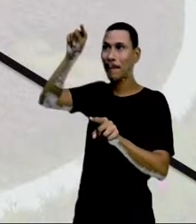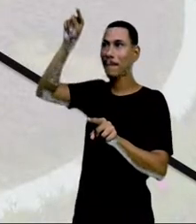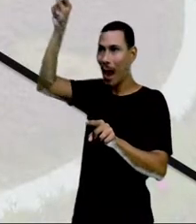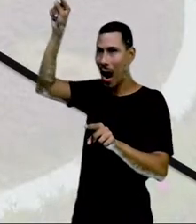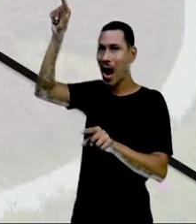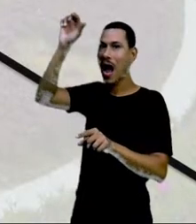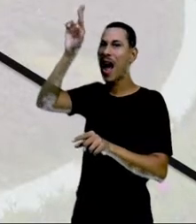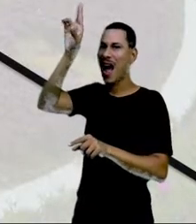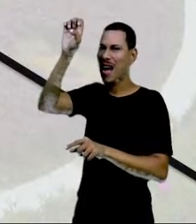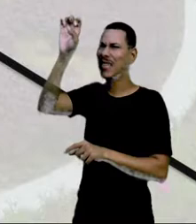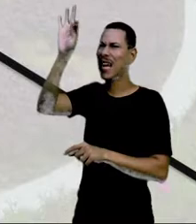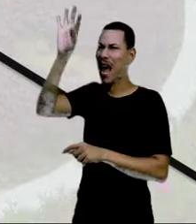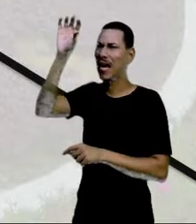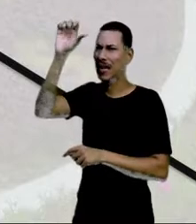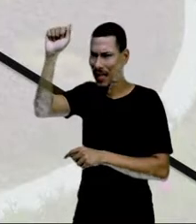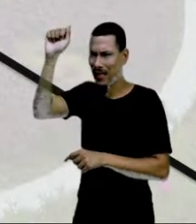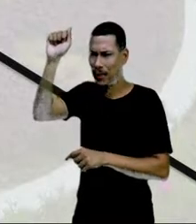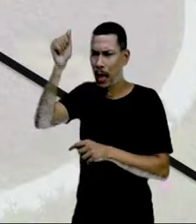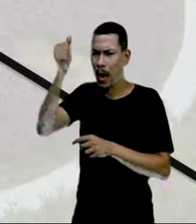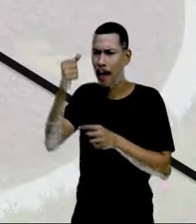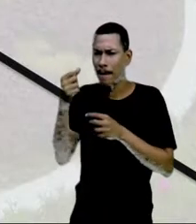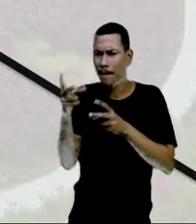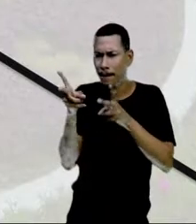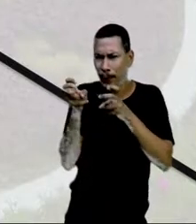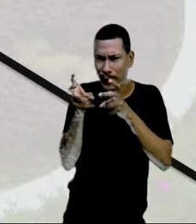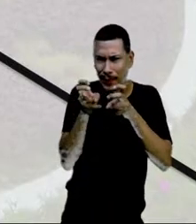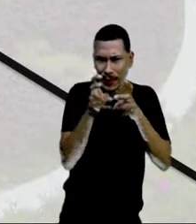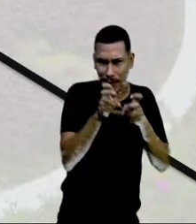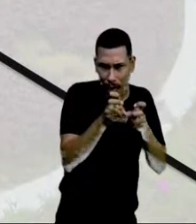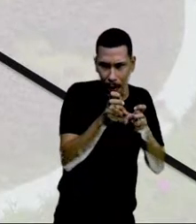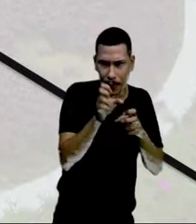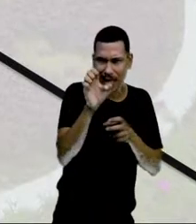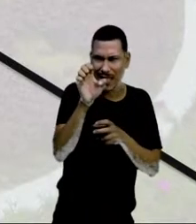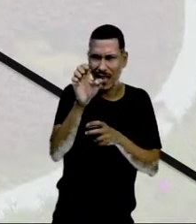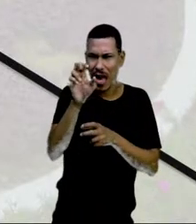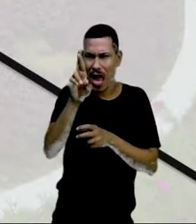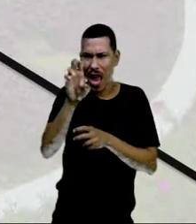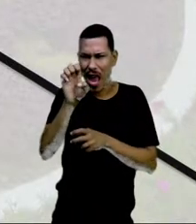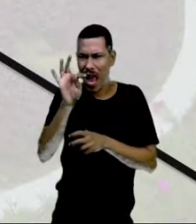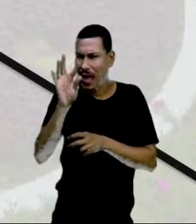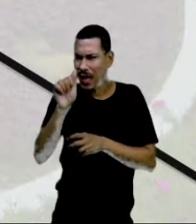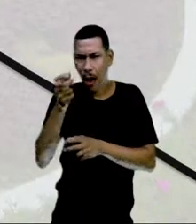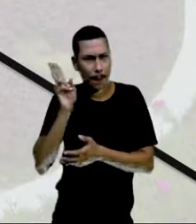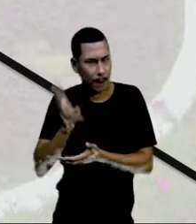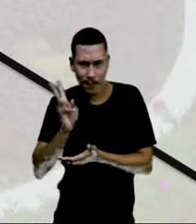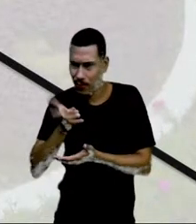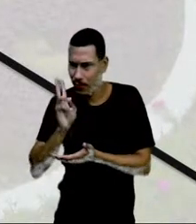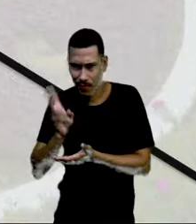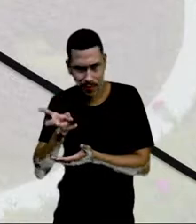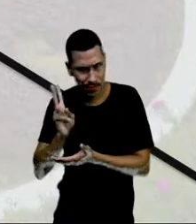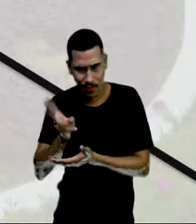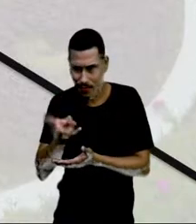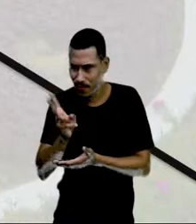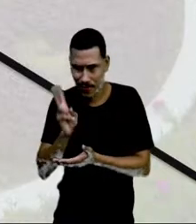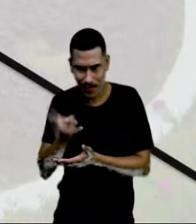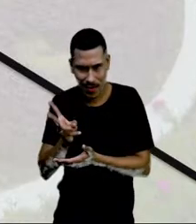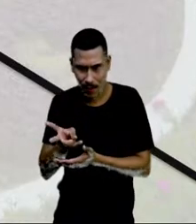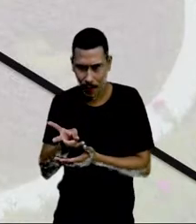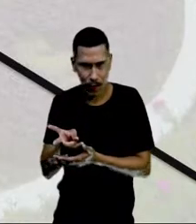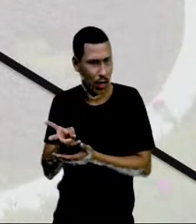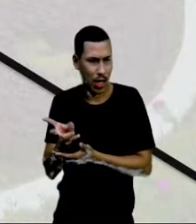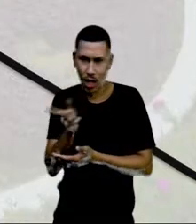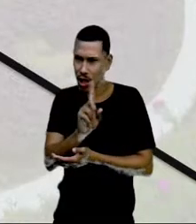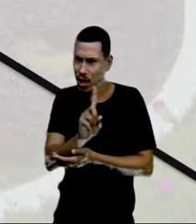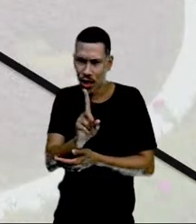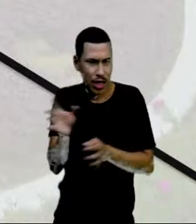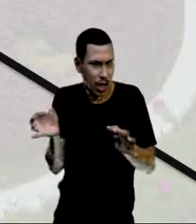percebe que essa reta, né, ela continua de um infinito, de um canto até o outro, elas são retas. E